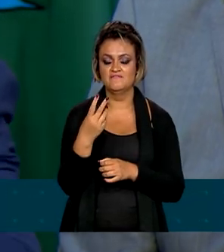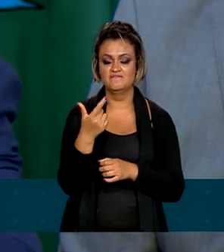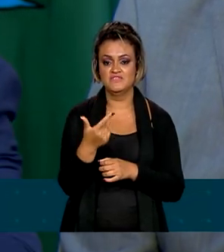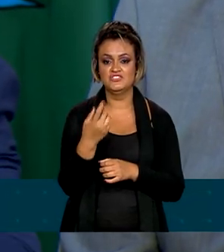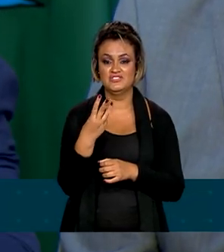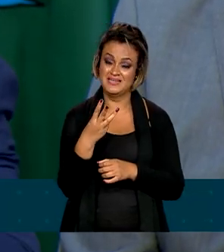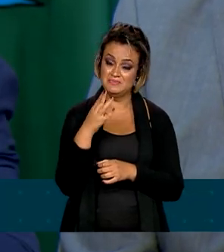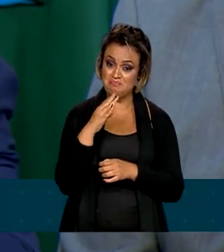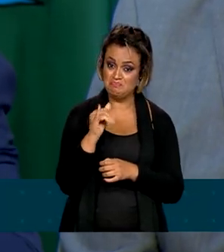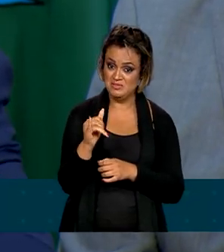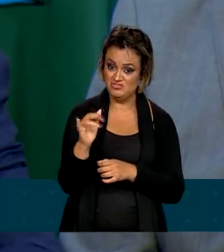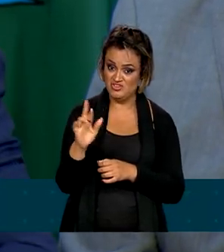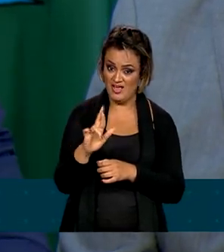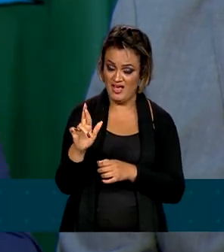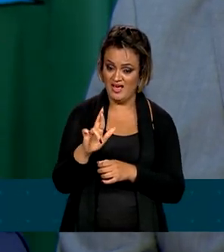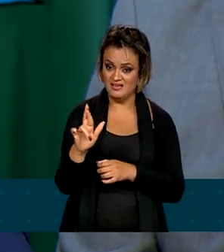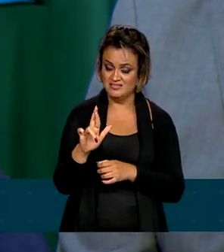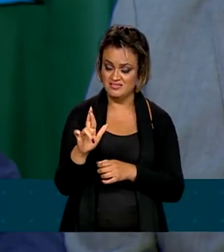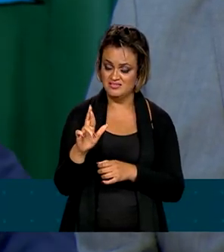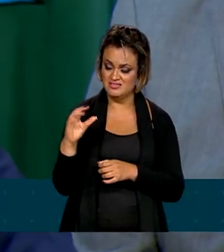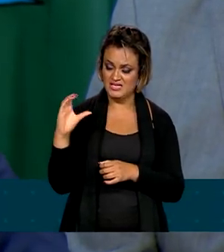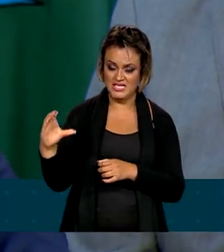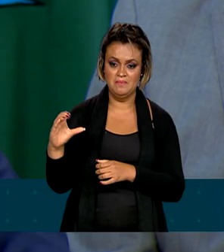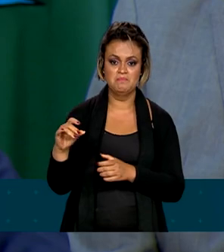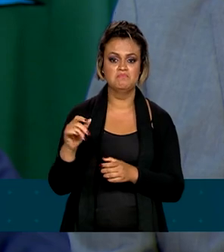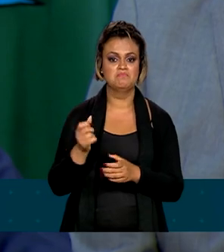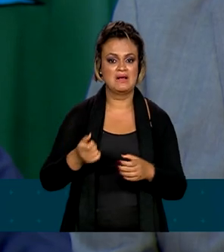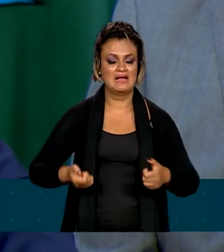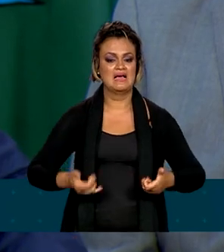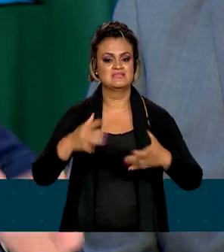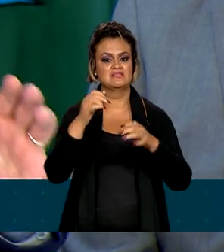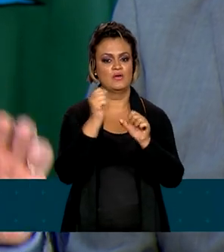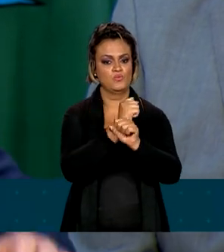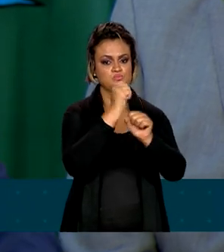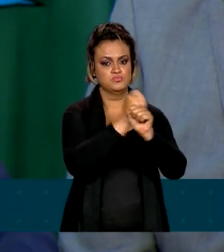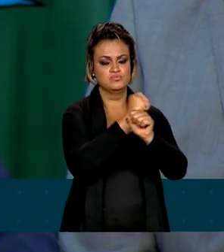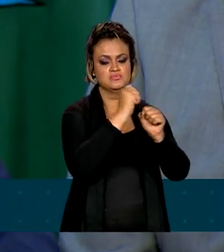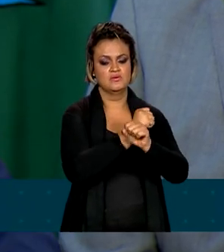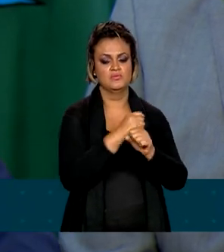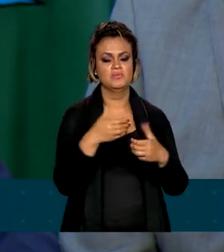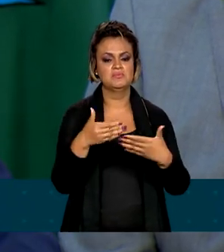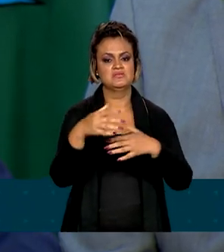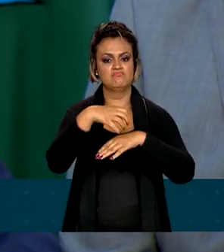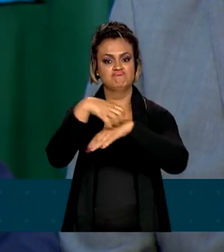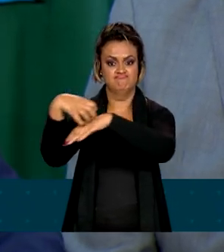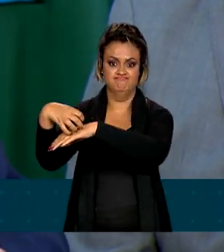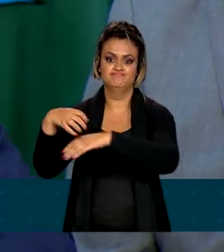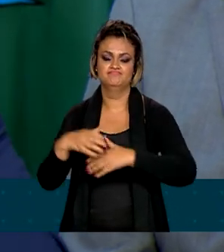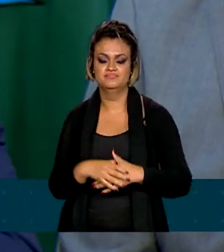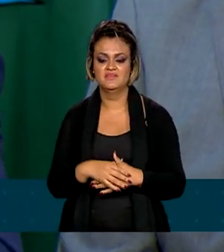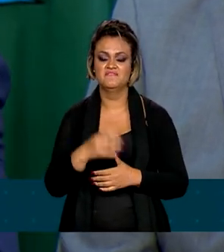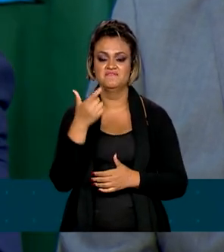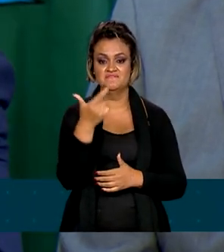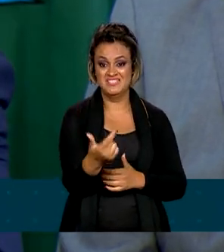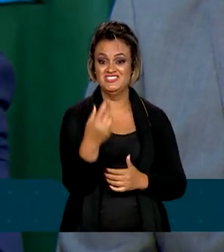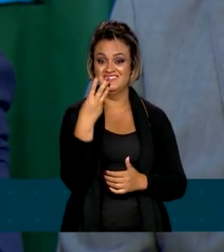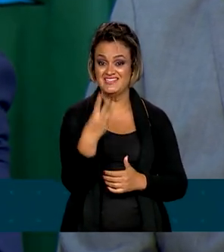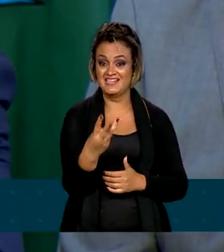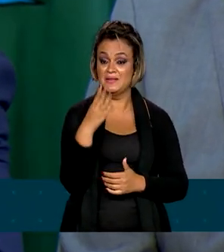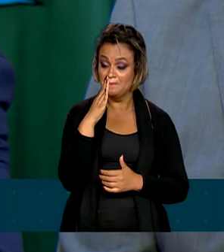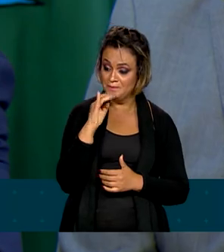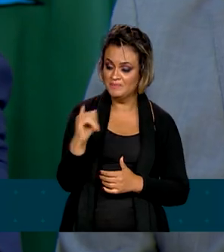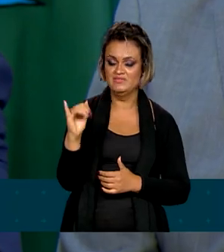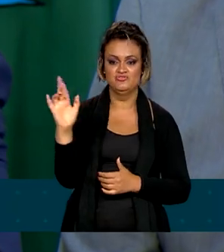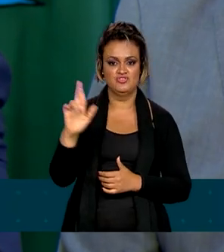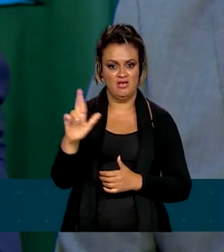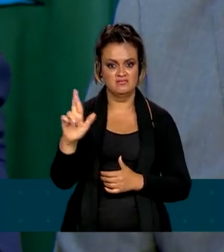23 bilhões de reais para gastar em obra de infraestrutura no Ministério do Transporte. 23